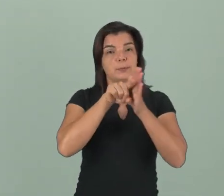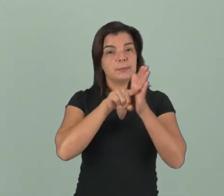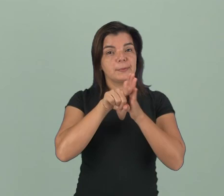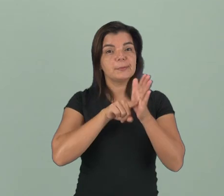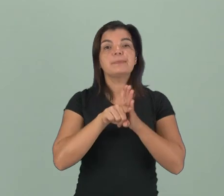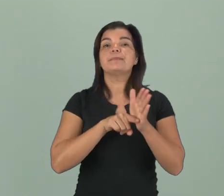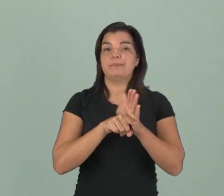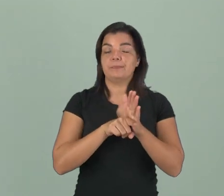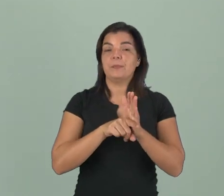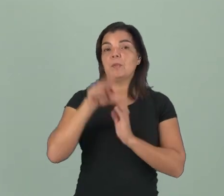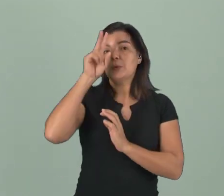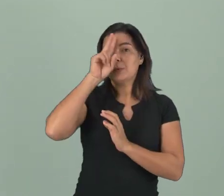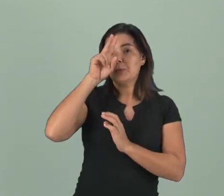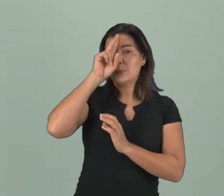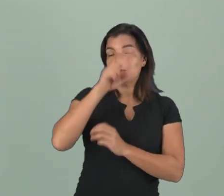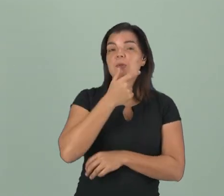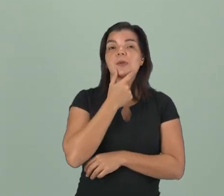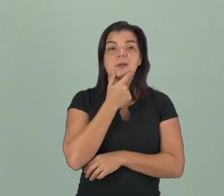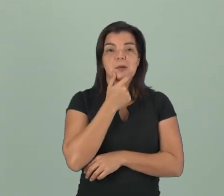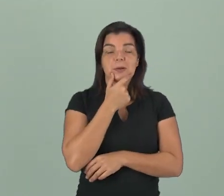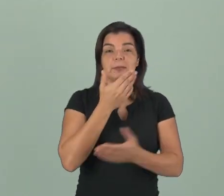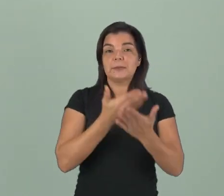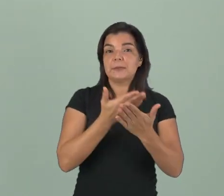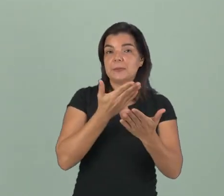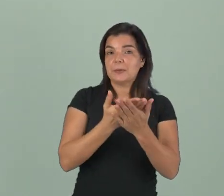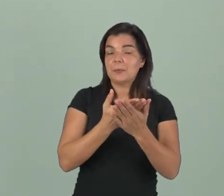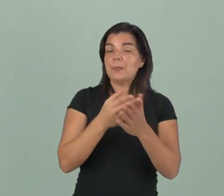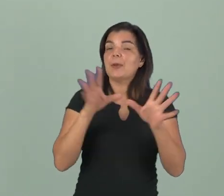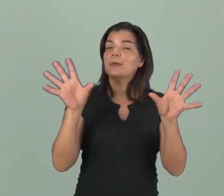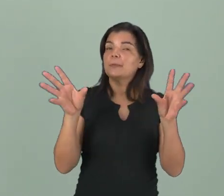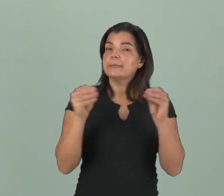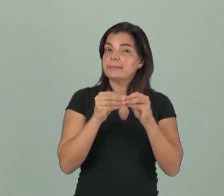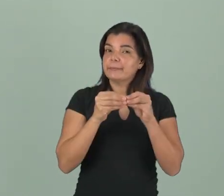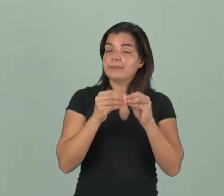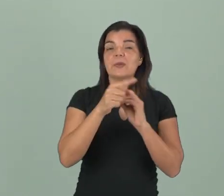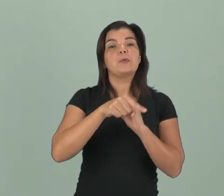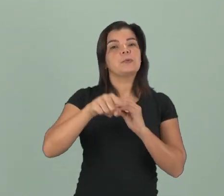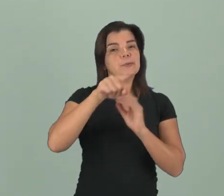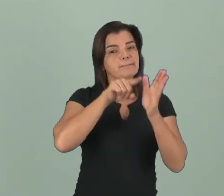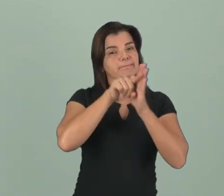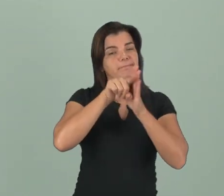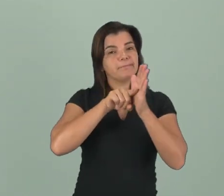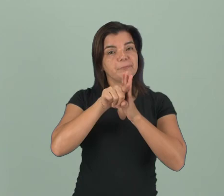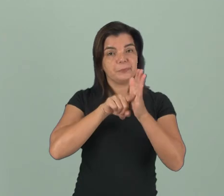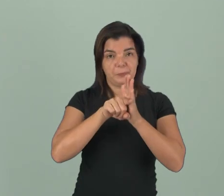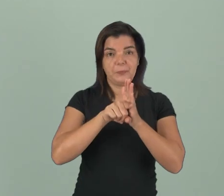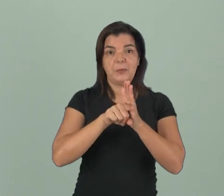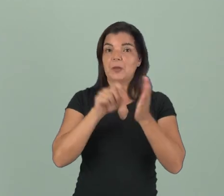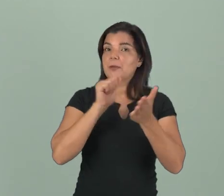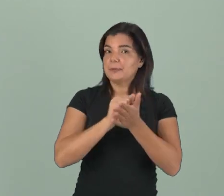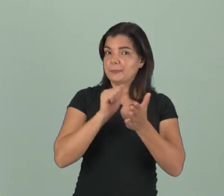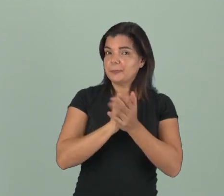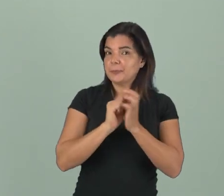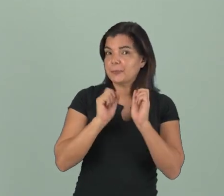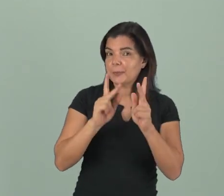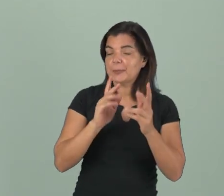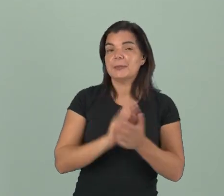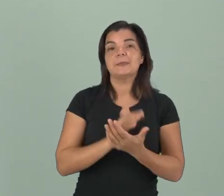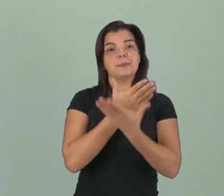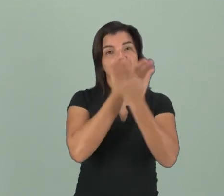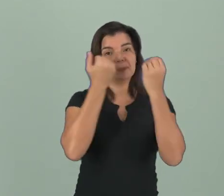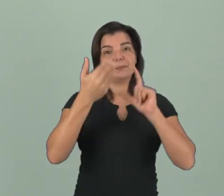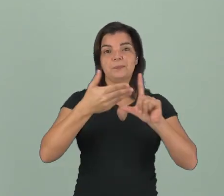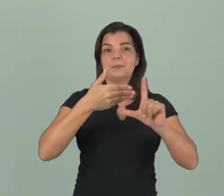mais pesquisas sobre a história da língua inglesa aulas aula hoje foi bem resumida ou você pode pesquisar mais detalhes e fazer anotações ok